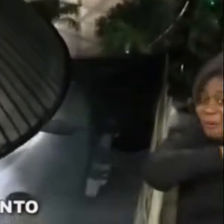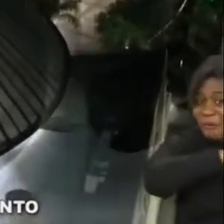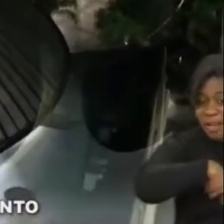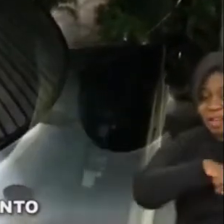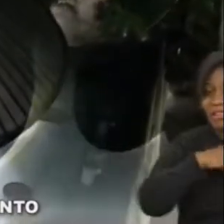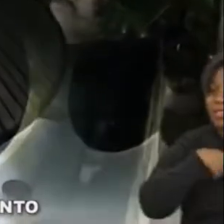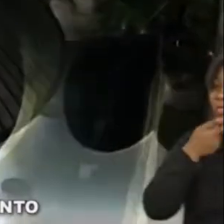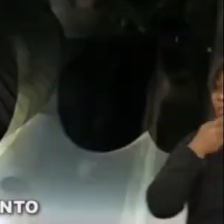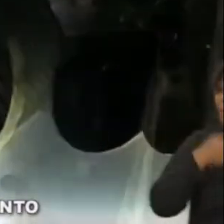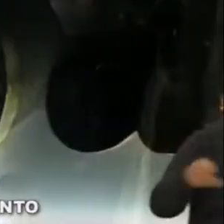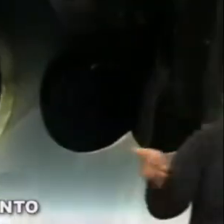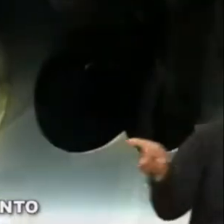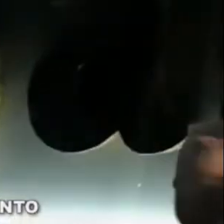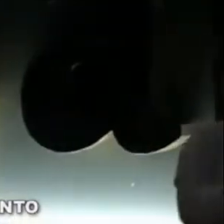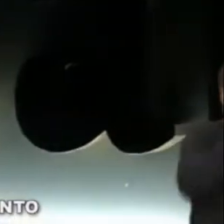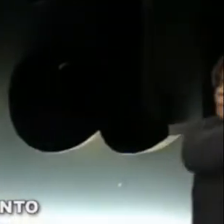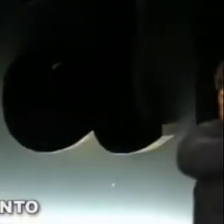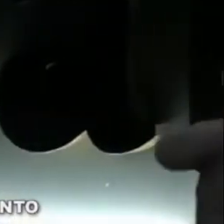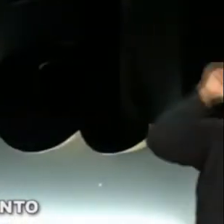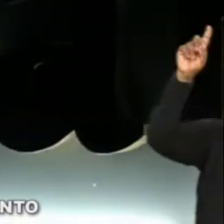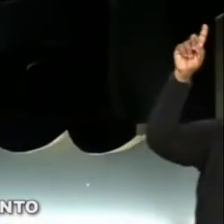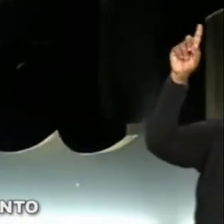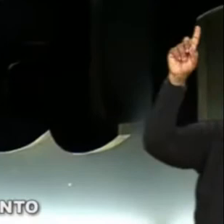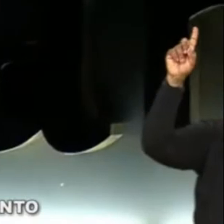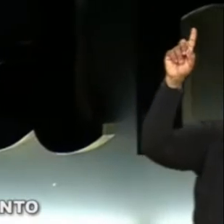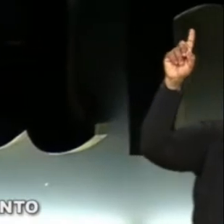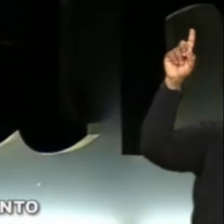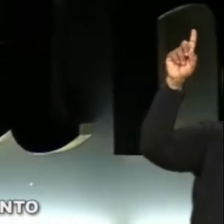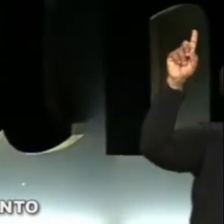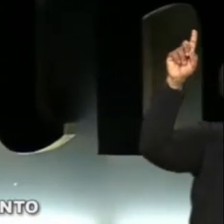Eu estou falando de um Deus.